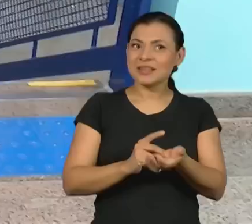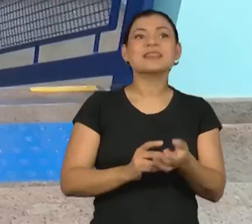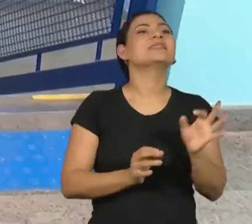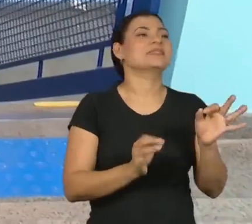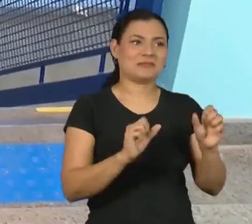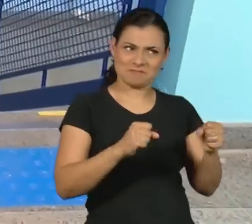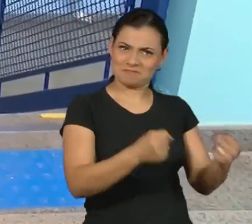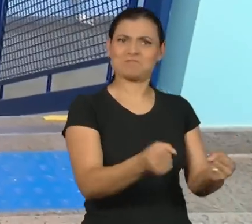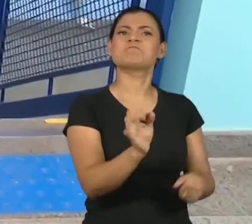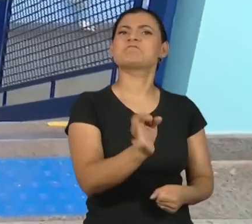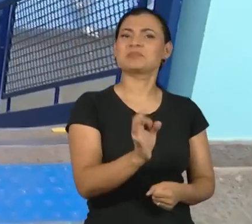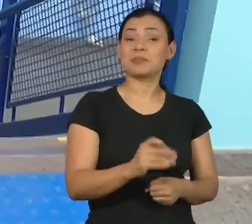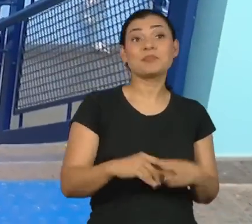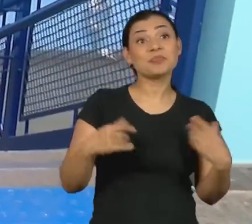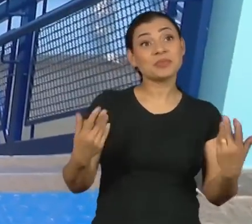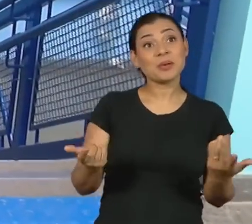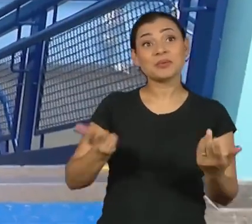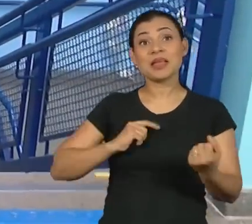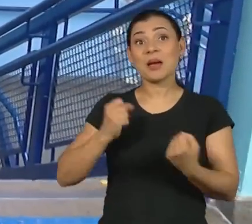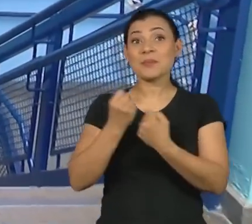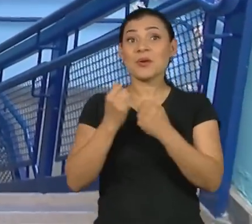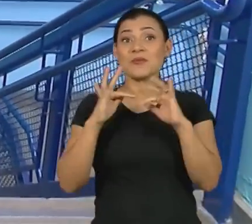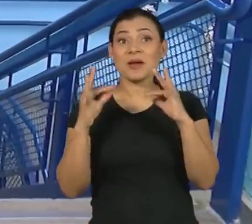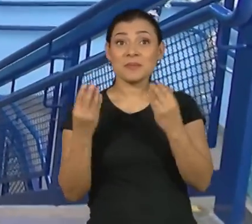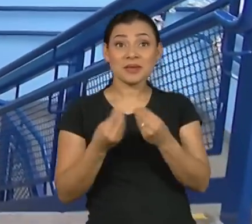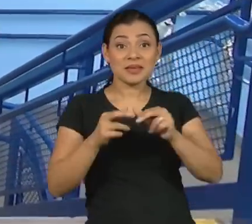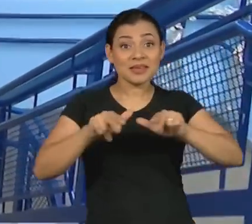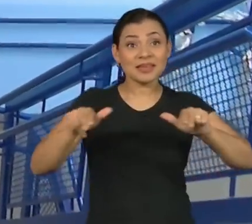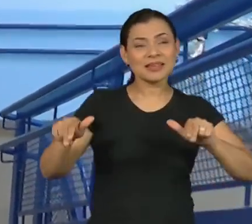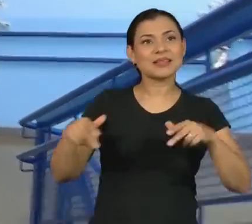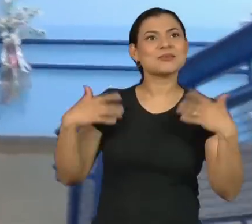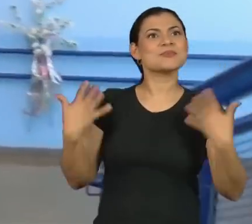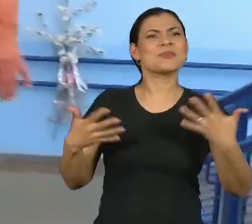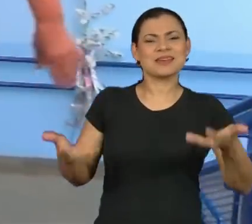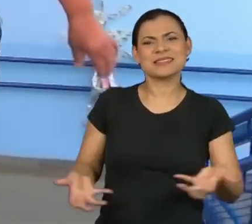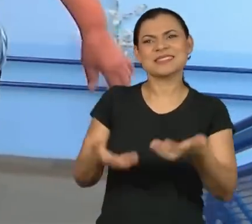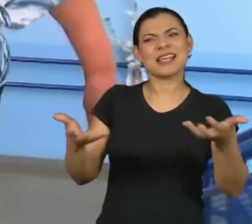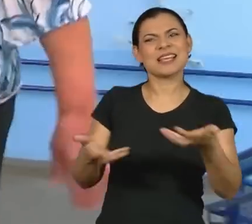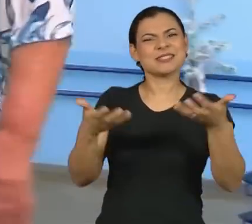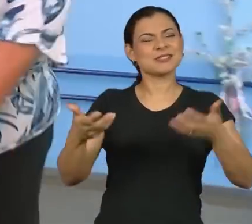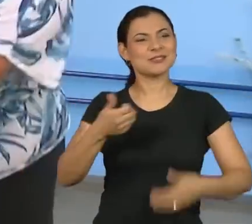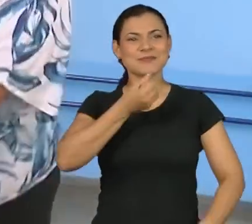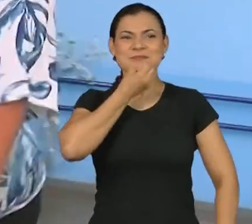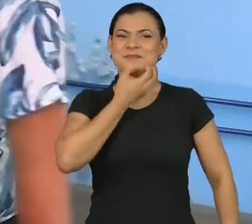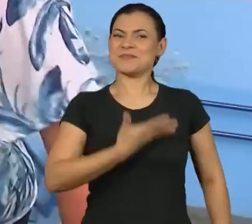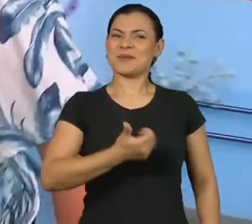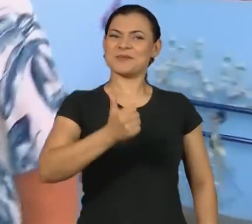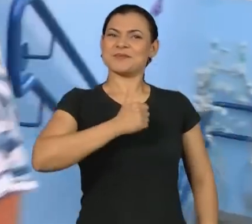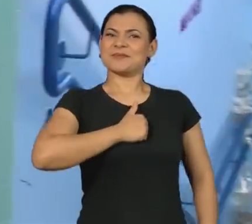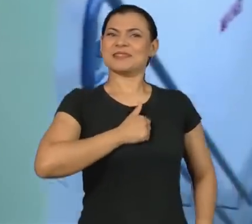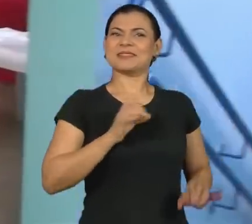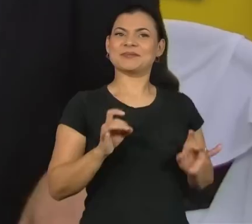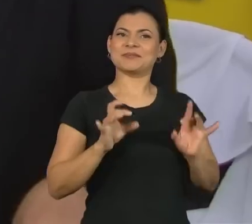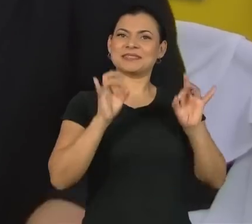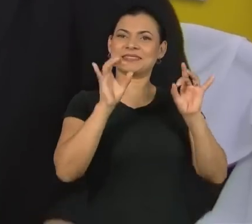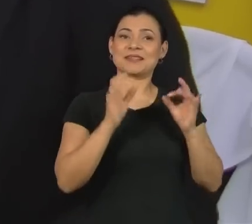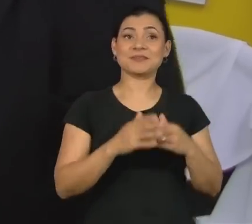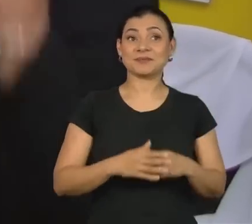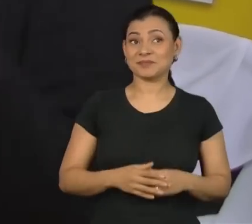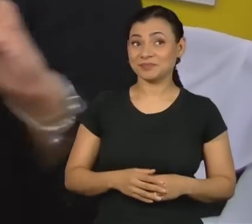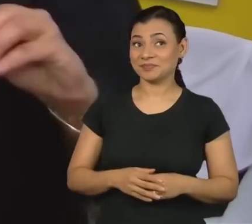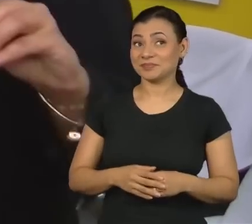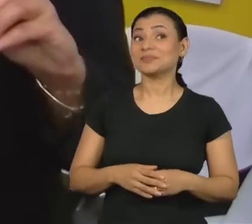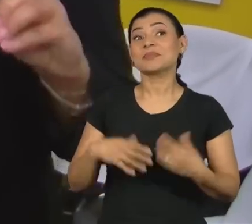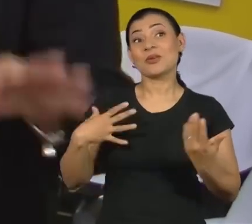É. E quando se tem o apoio da família, elas ganham um incentivo ainda mais especial. E olha,